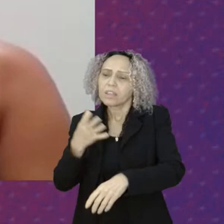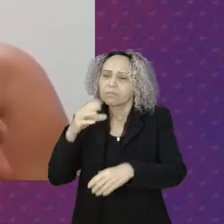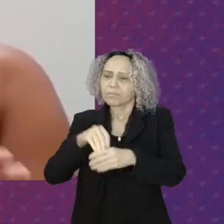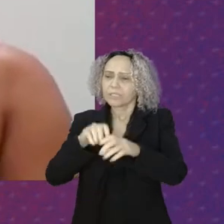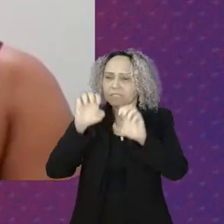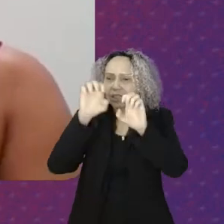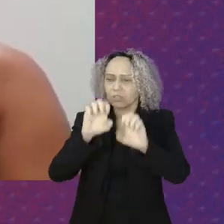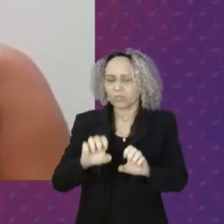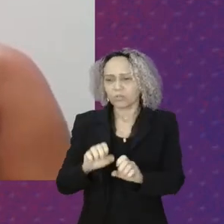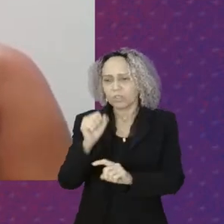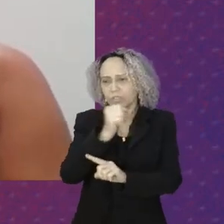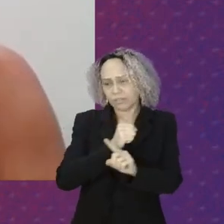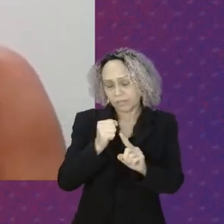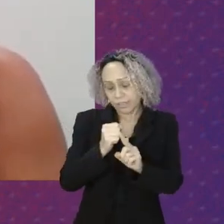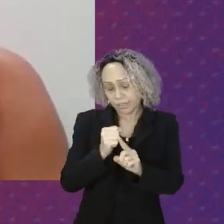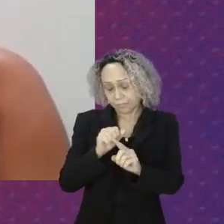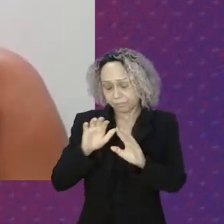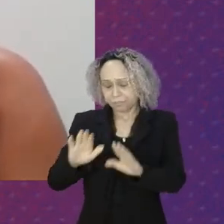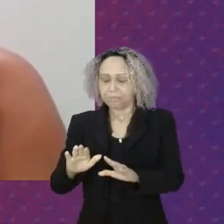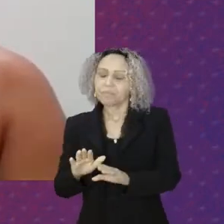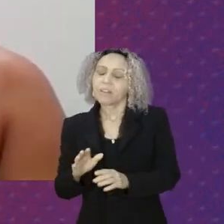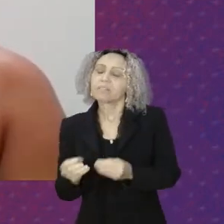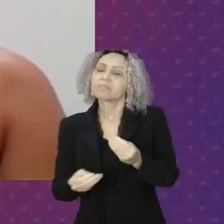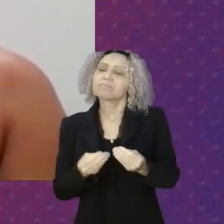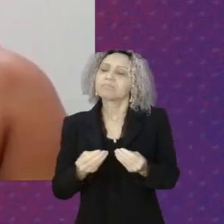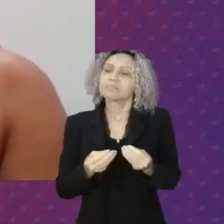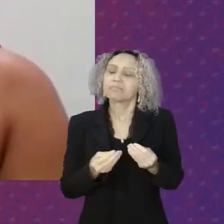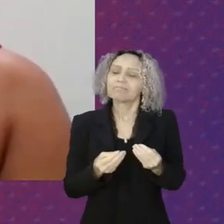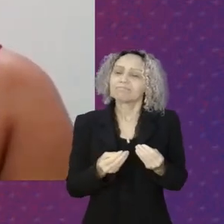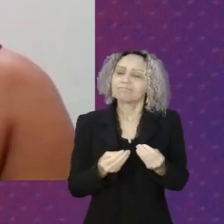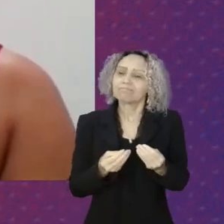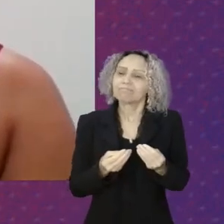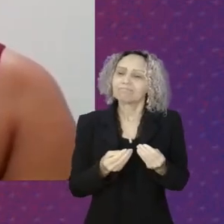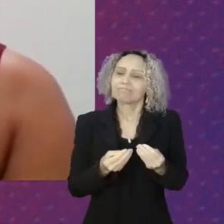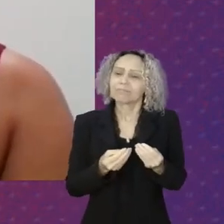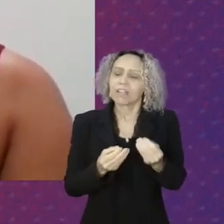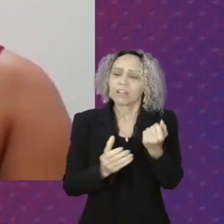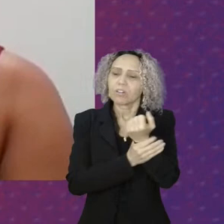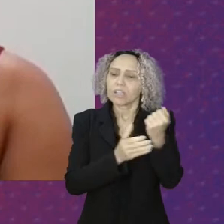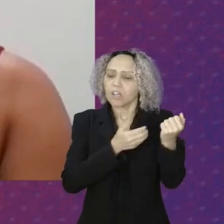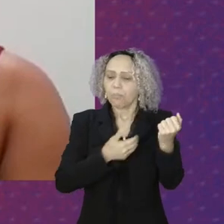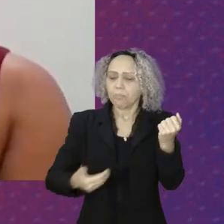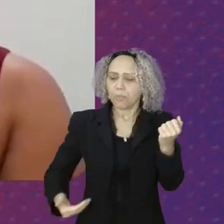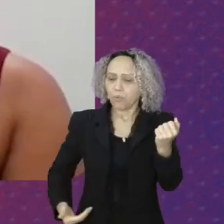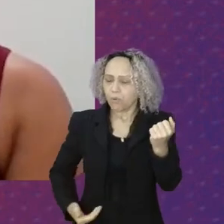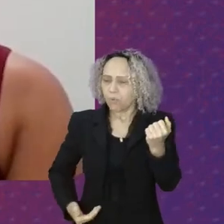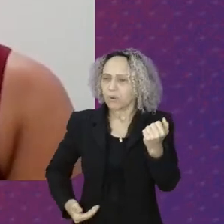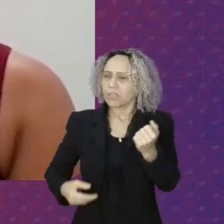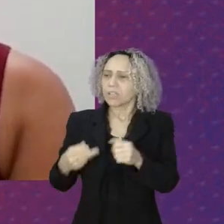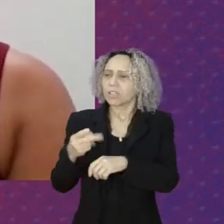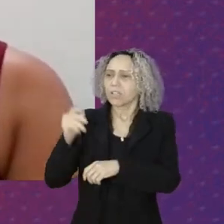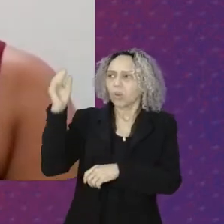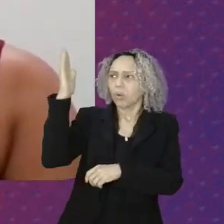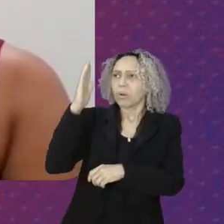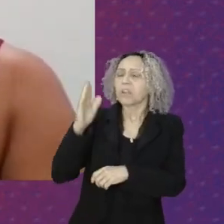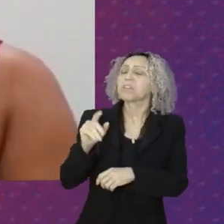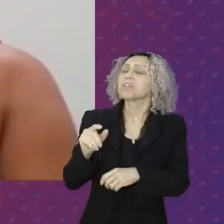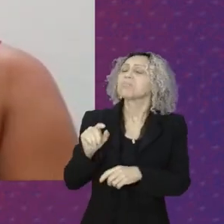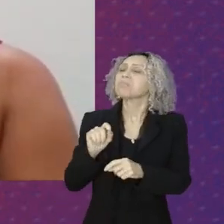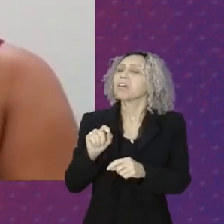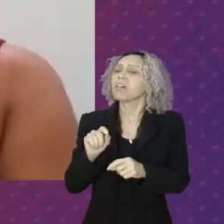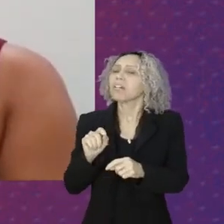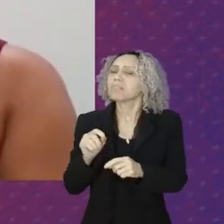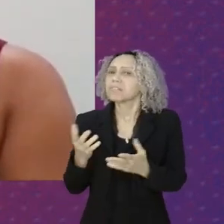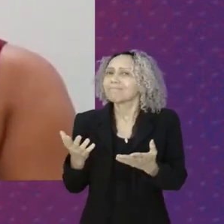segurança pública, historicamente no Brasil, acaba se tornando uma política de criminalização,